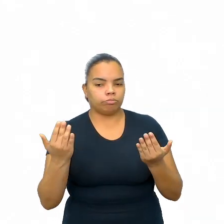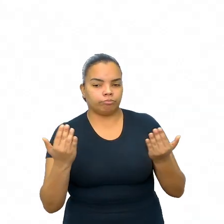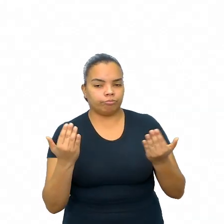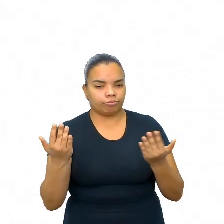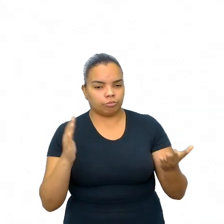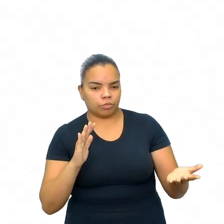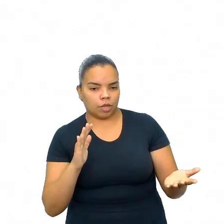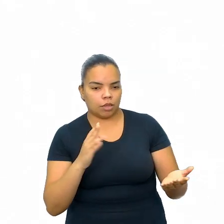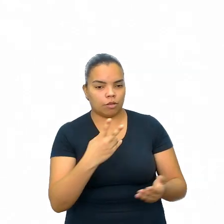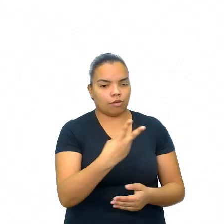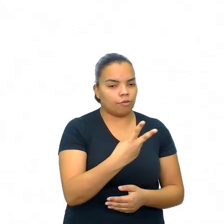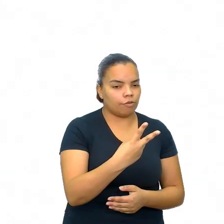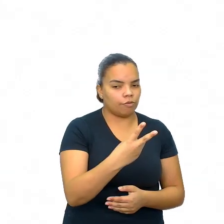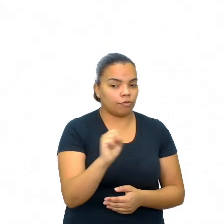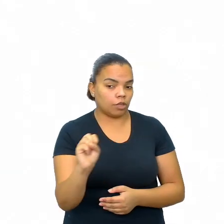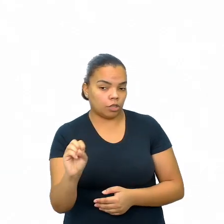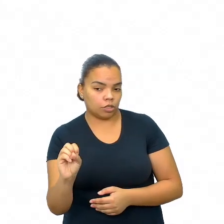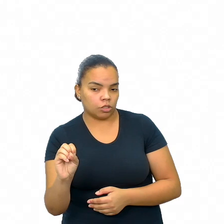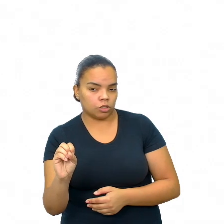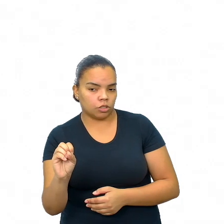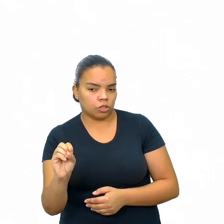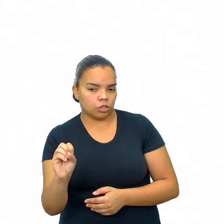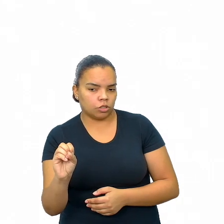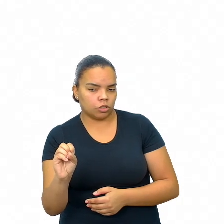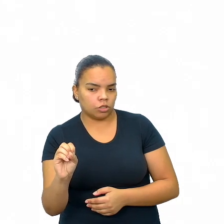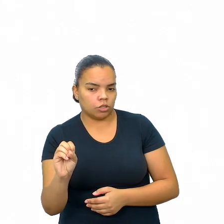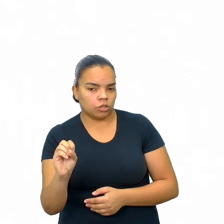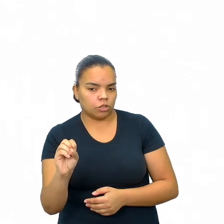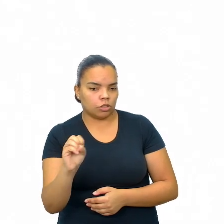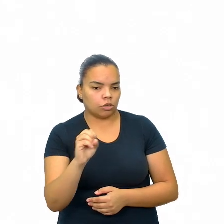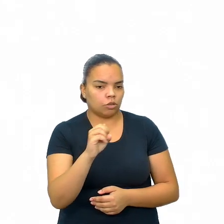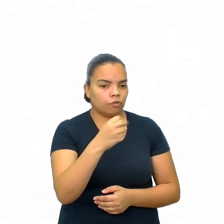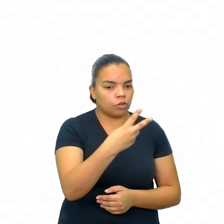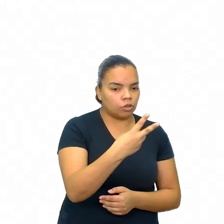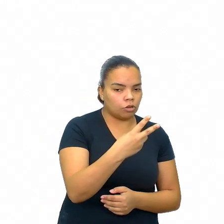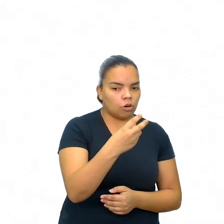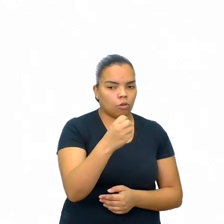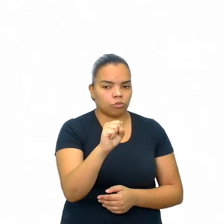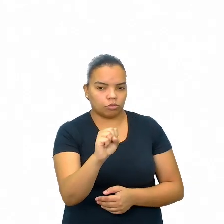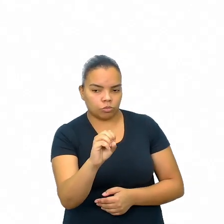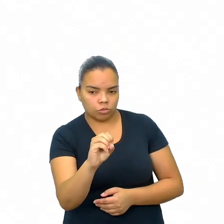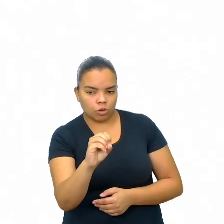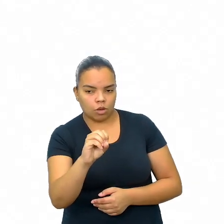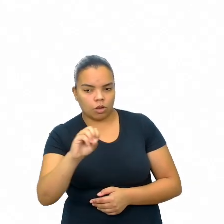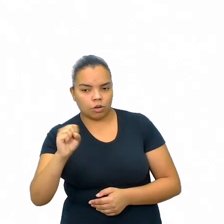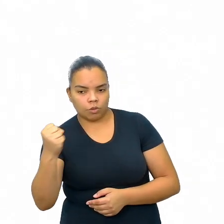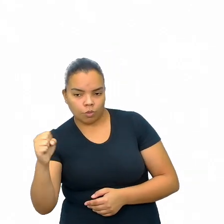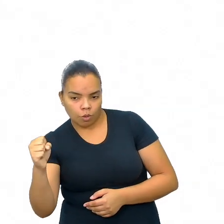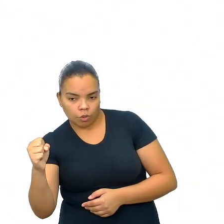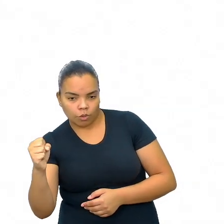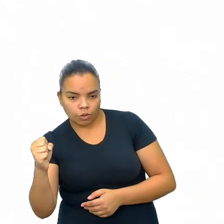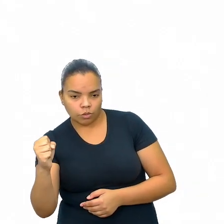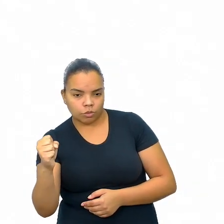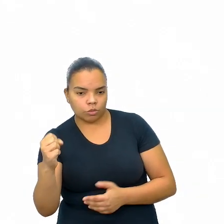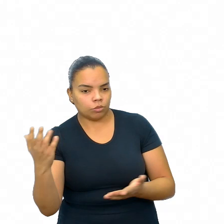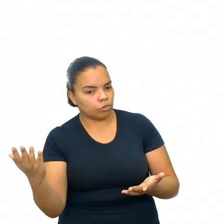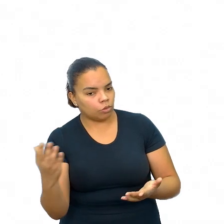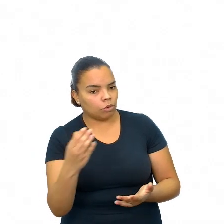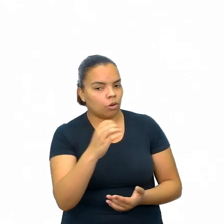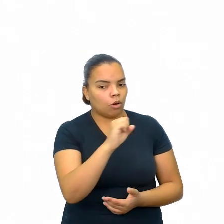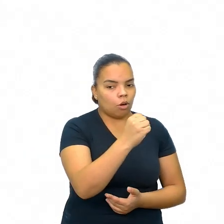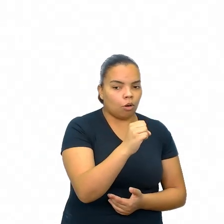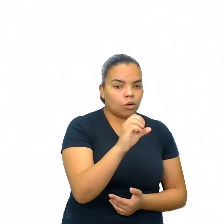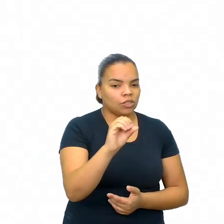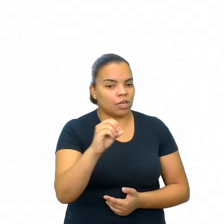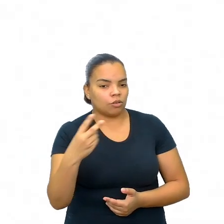ali 20, né? 2 e o 0 e o 8? Ou 82, 8 e o 0 e o 2? Como